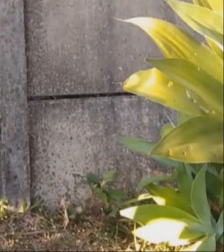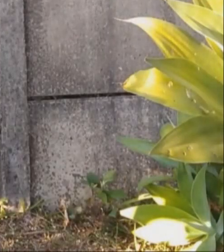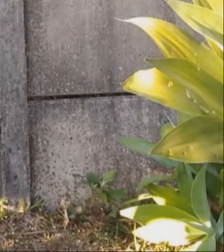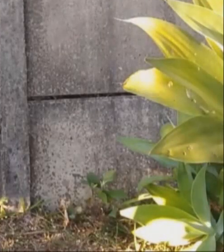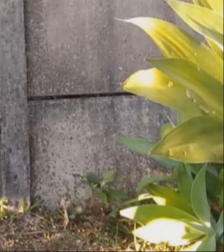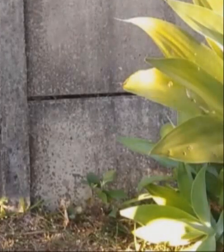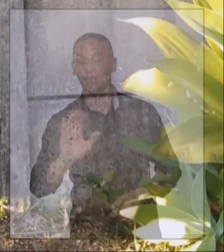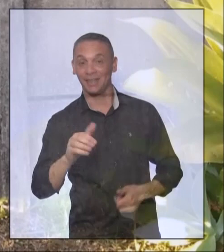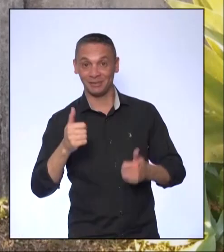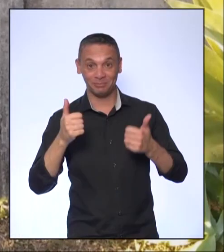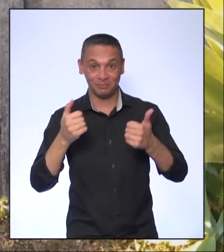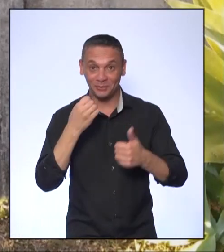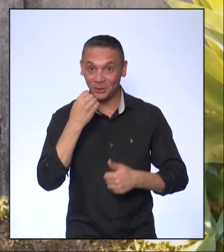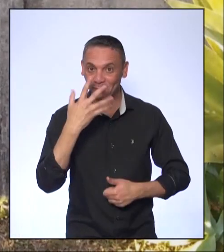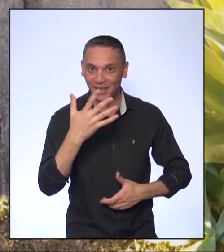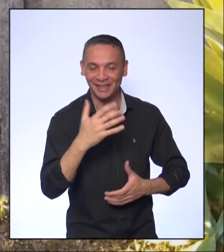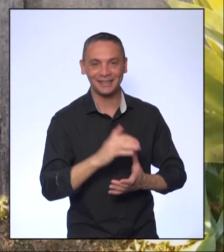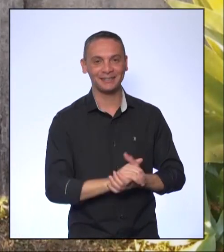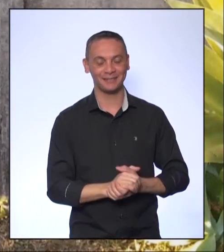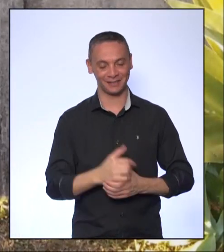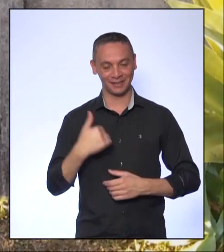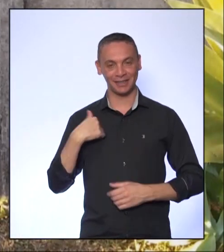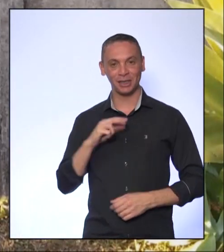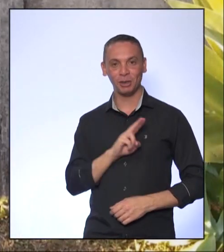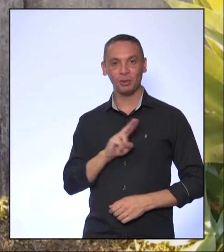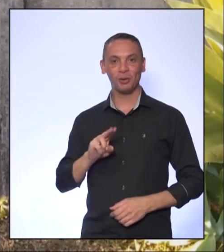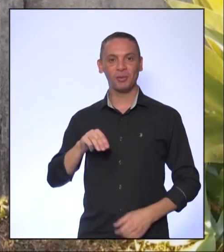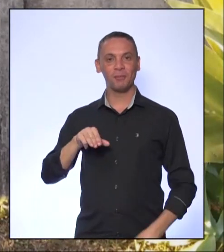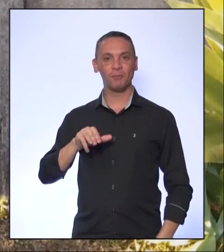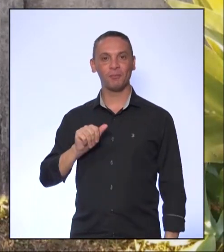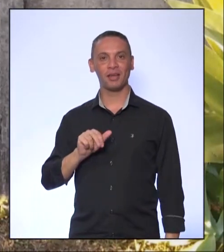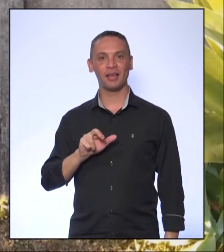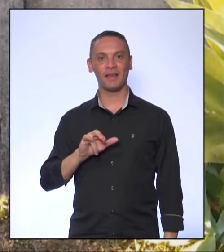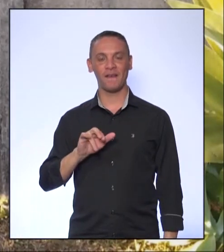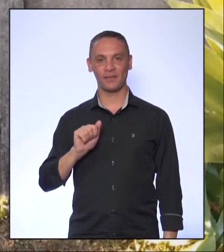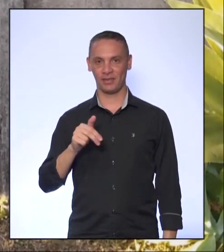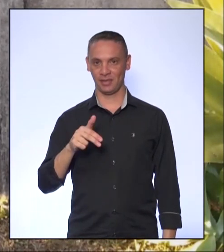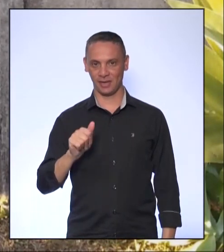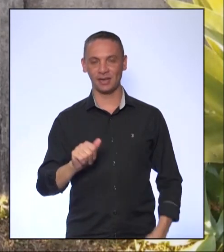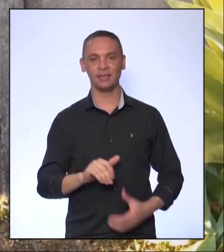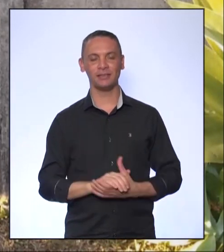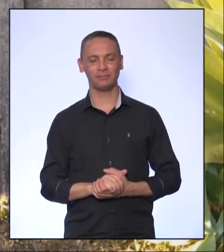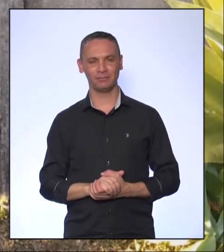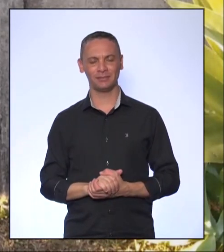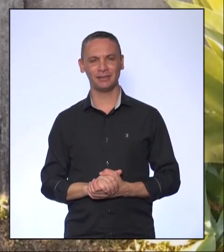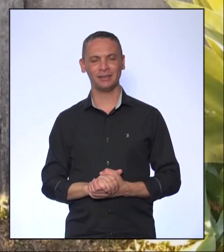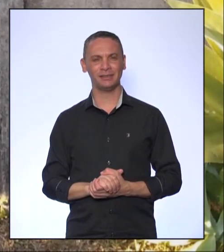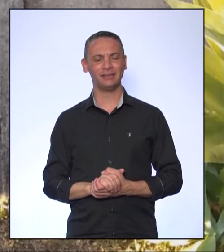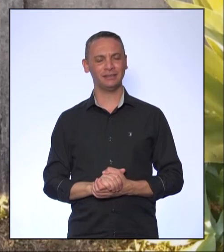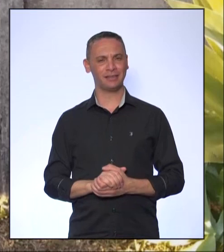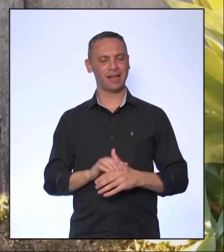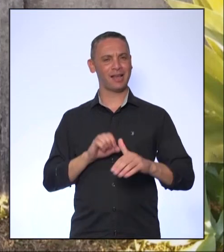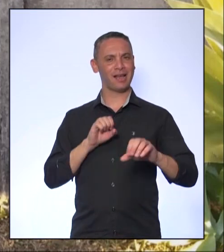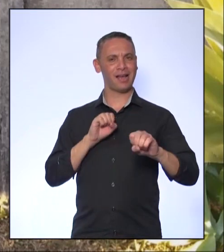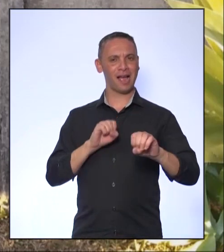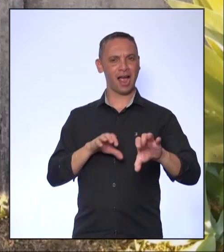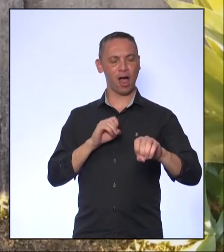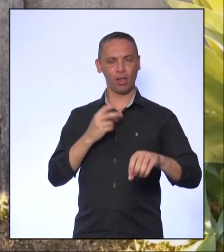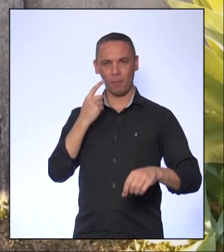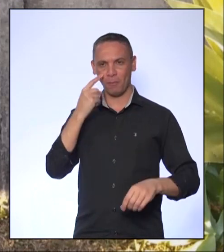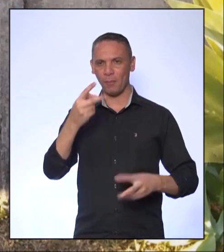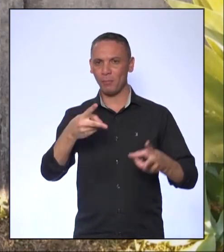Olá, pessoas! Tudo bem? Aqui é a professora Mariana. Vocês já devem ter visto nessa aula que o mundo pode